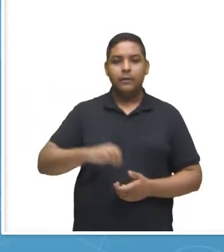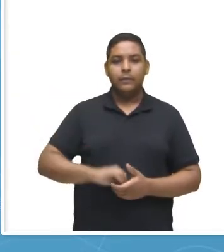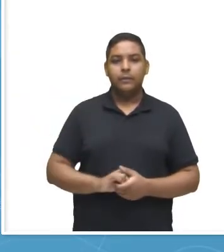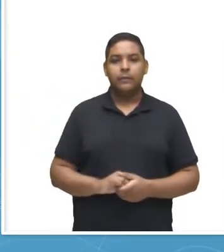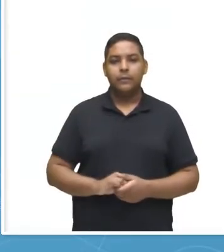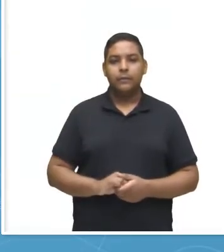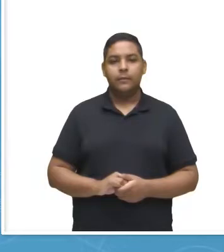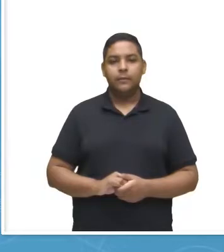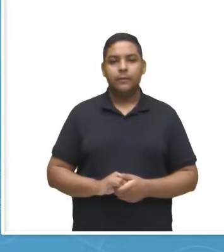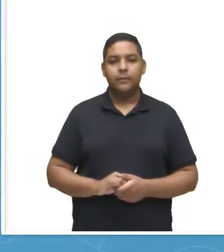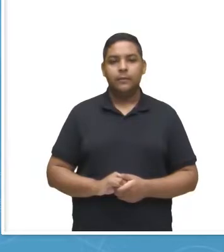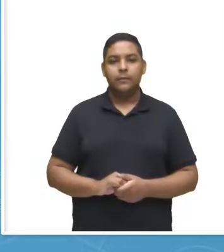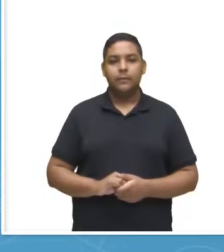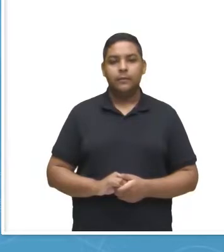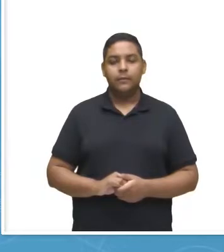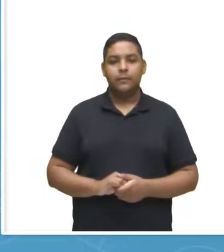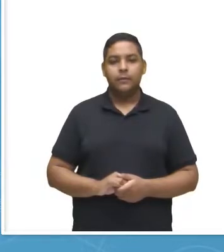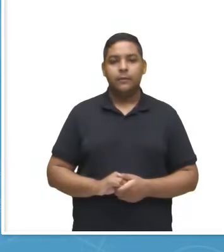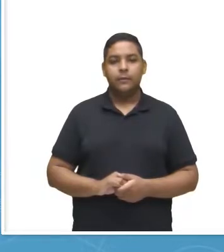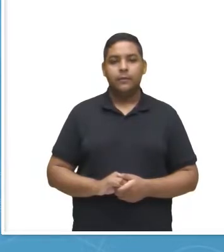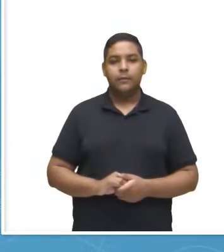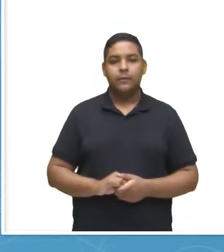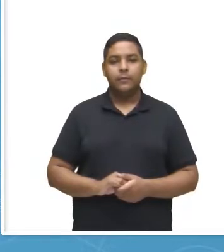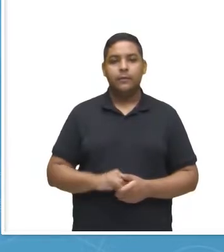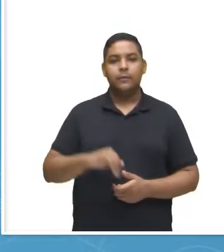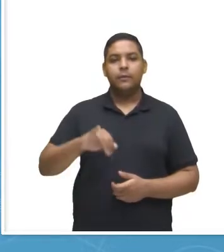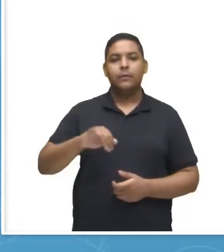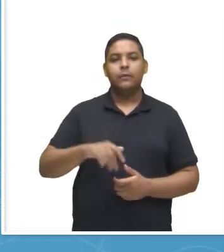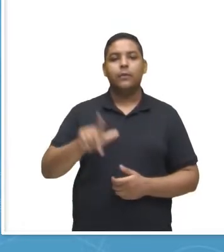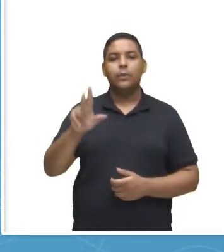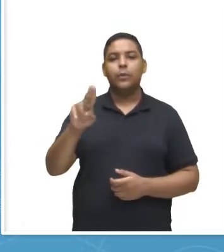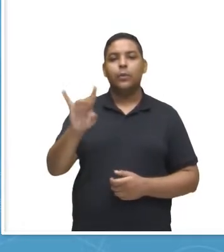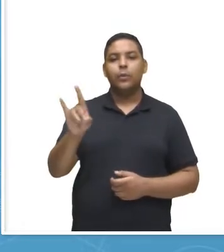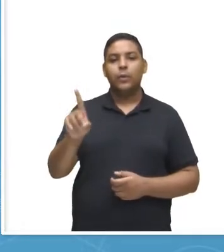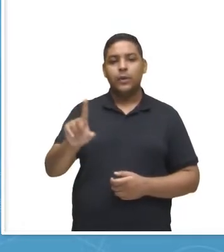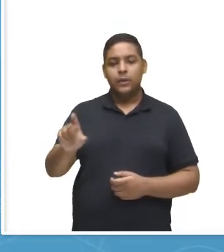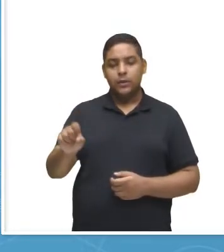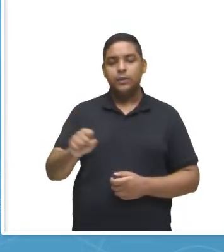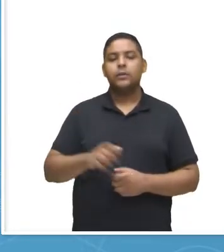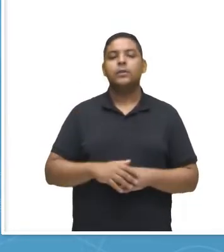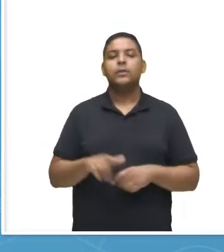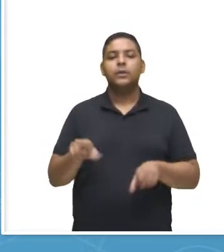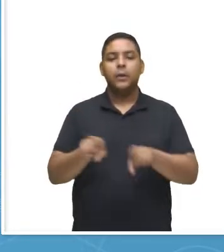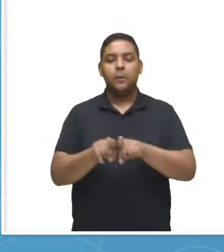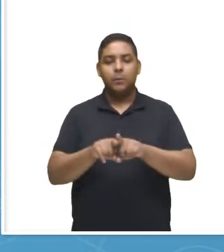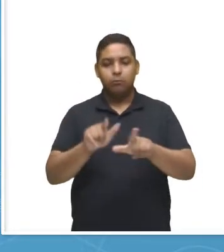Luiz Julianita Manaus, letra D, né? Luiz Ricardo, letra D também.